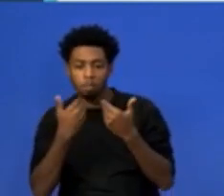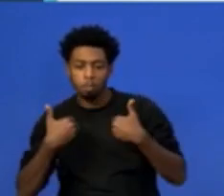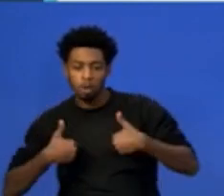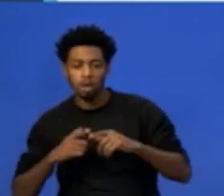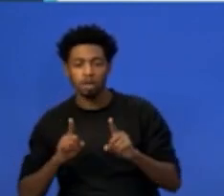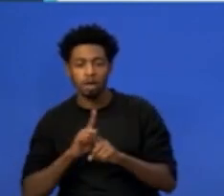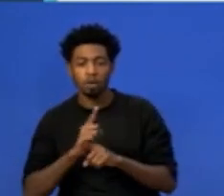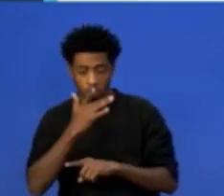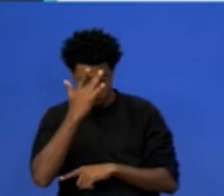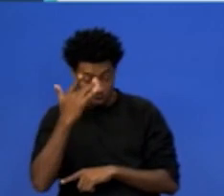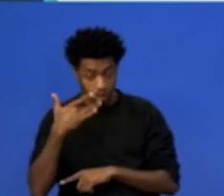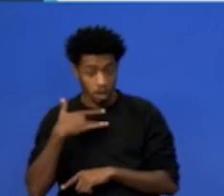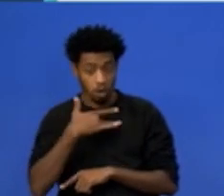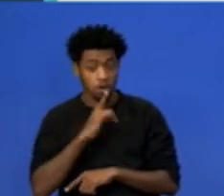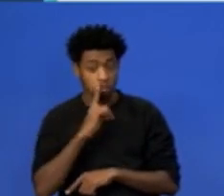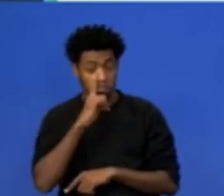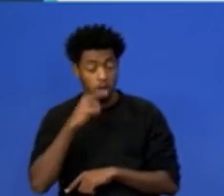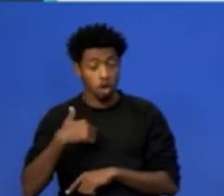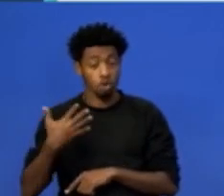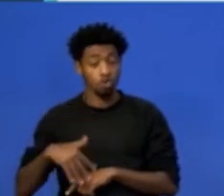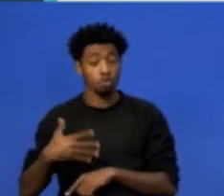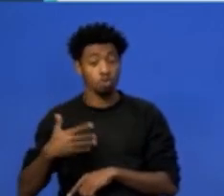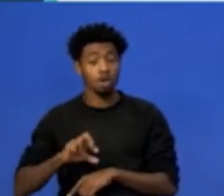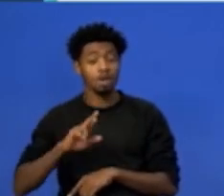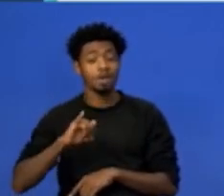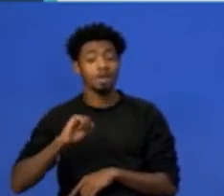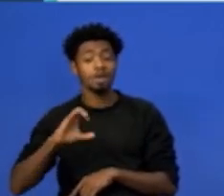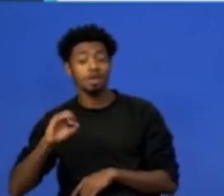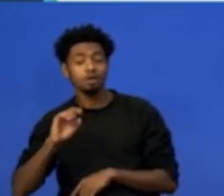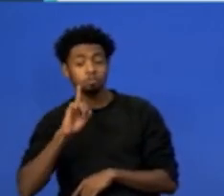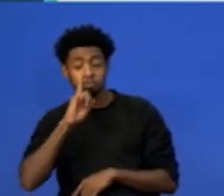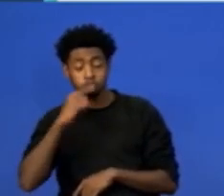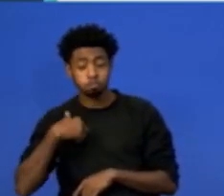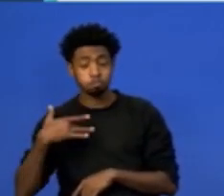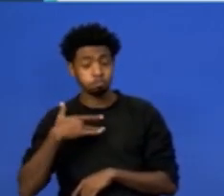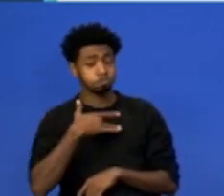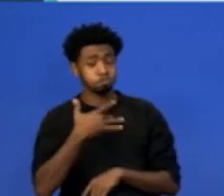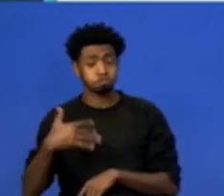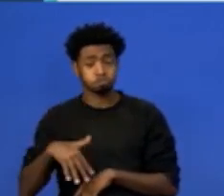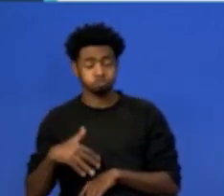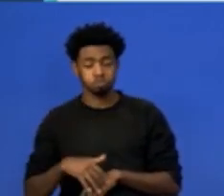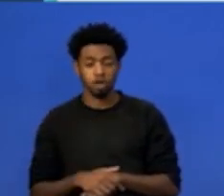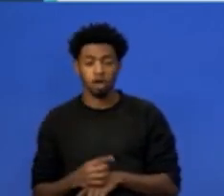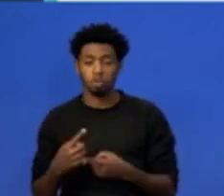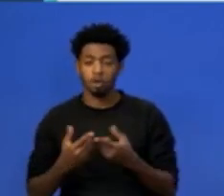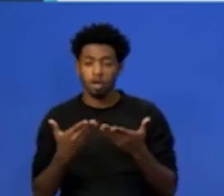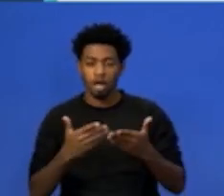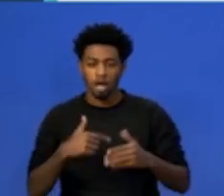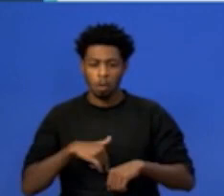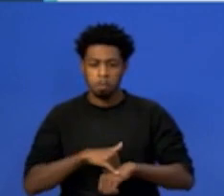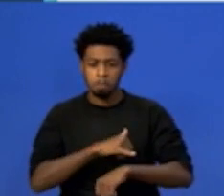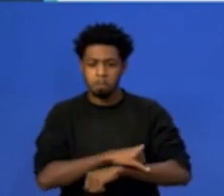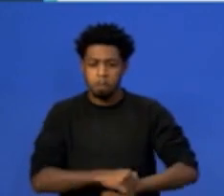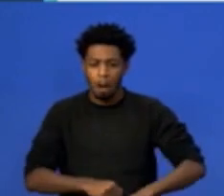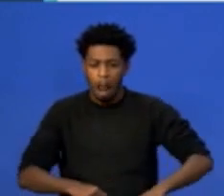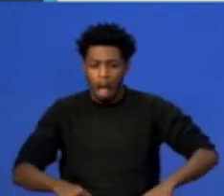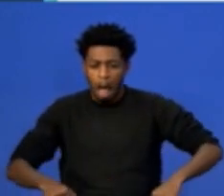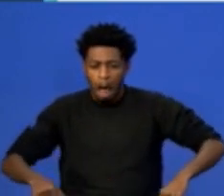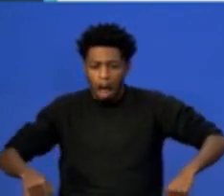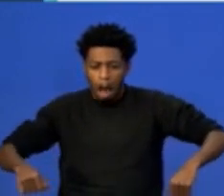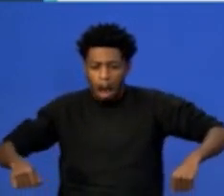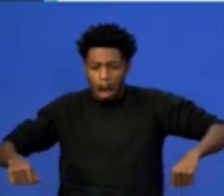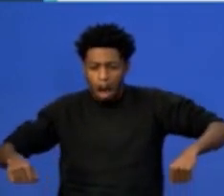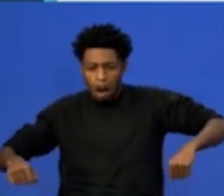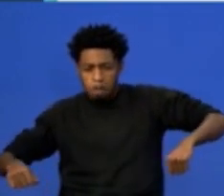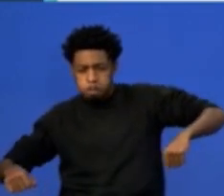está com a sua saúde comprometida. Então, por conta da obesidade, a saúde